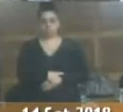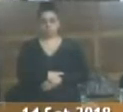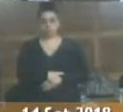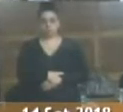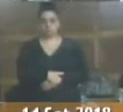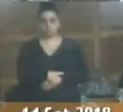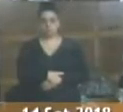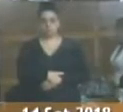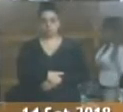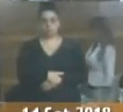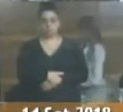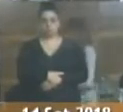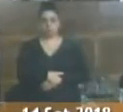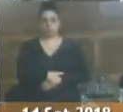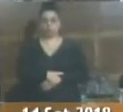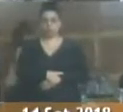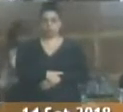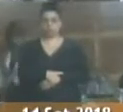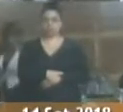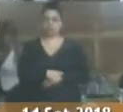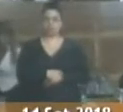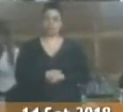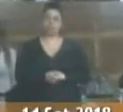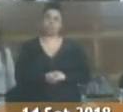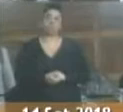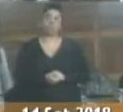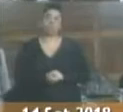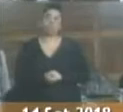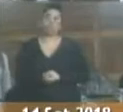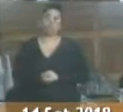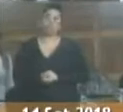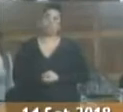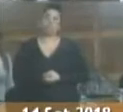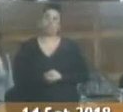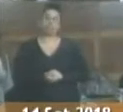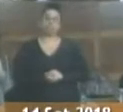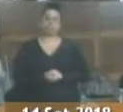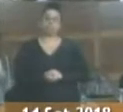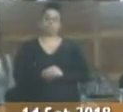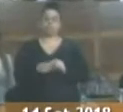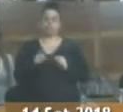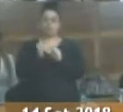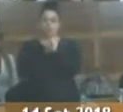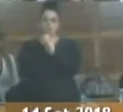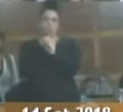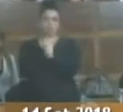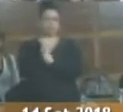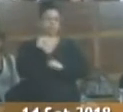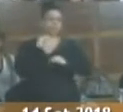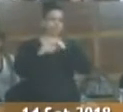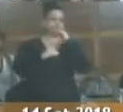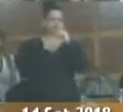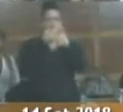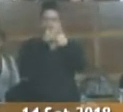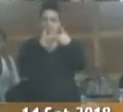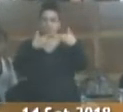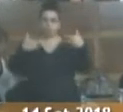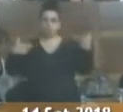Então, o que aconteceu? Foram desenvolvidos, ao longo desses anos, vários